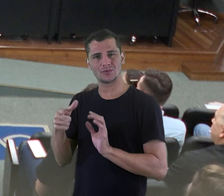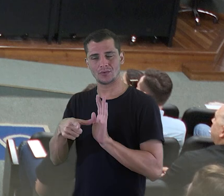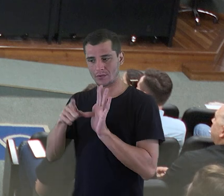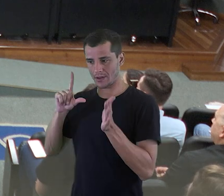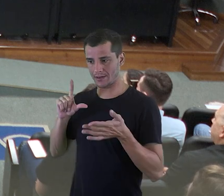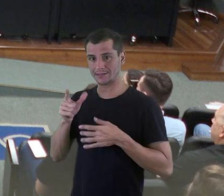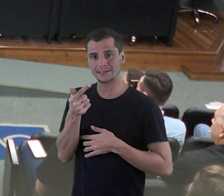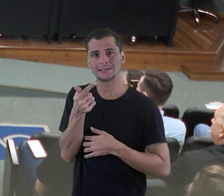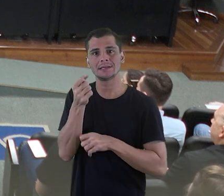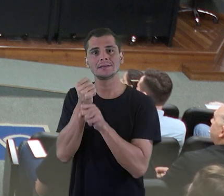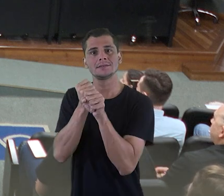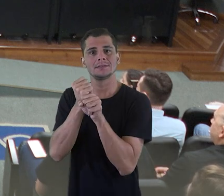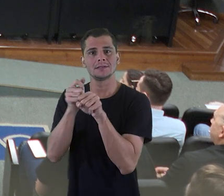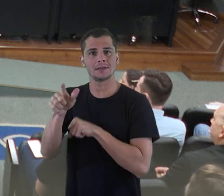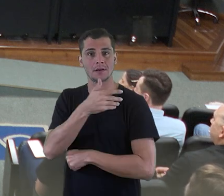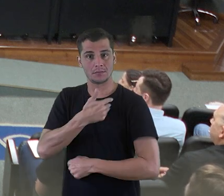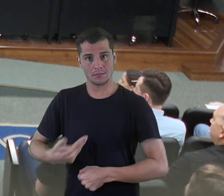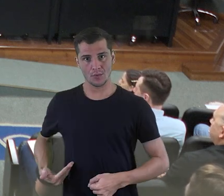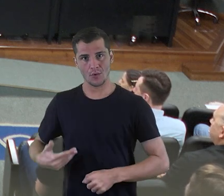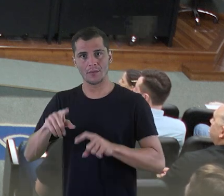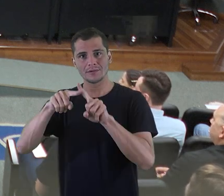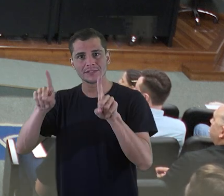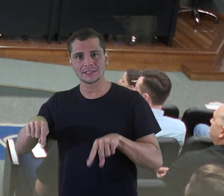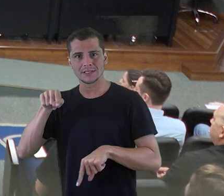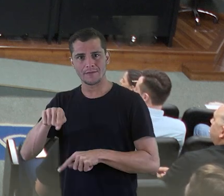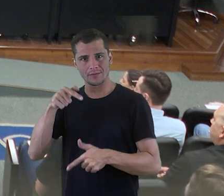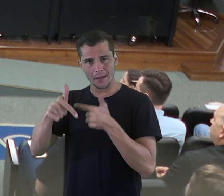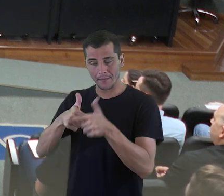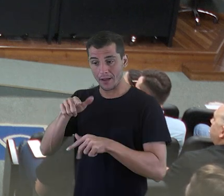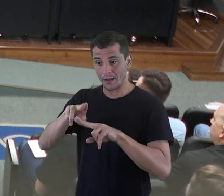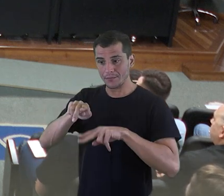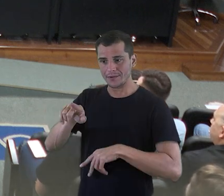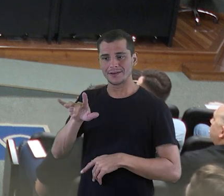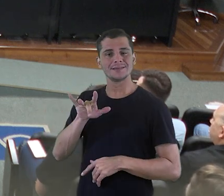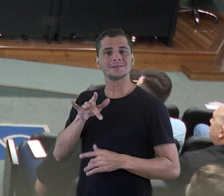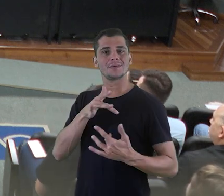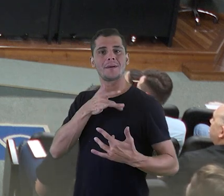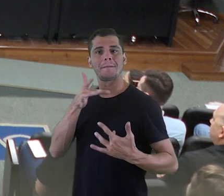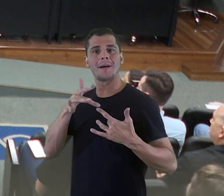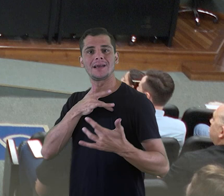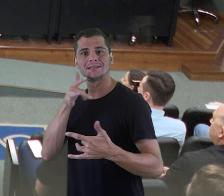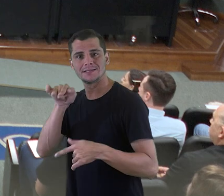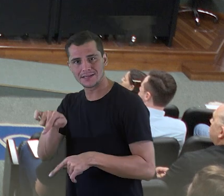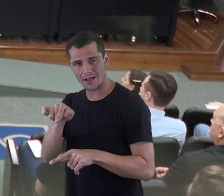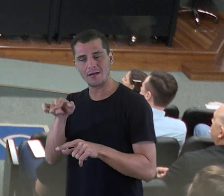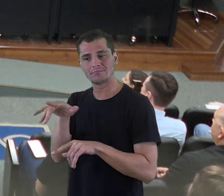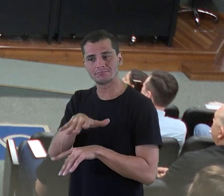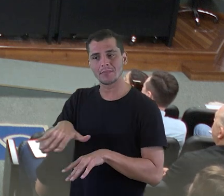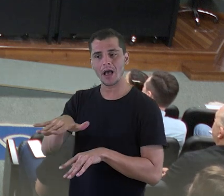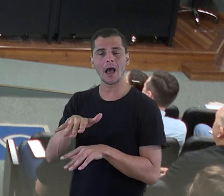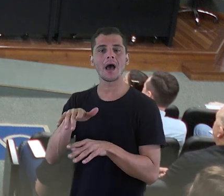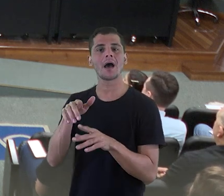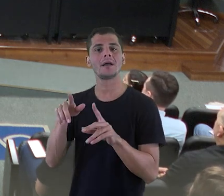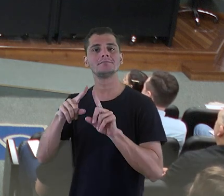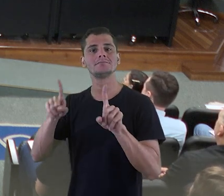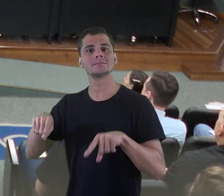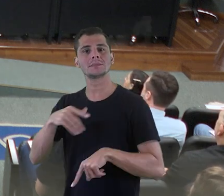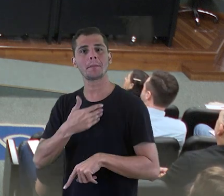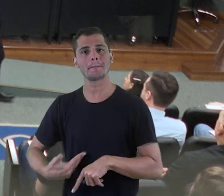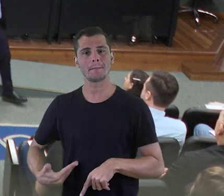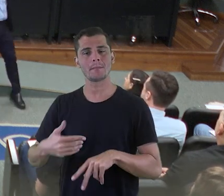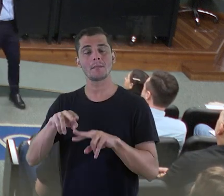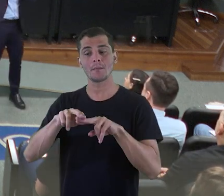o relacionamento. Daí que a gente se conhece, controles internos, administração pública, etc. Então, eu sempre gostei dessa relação.